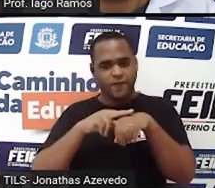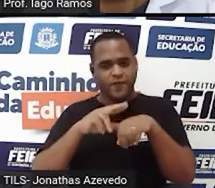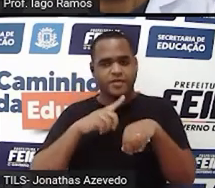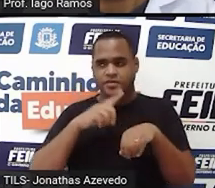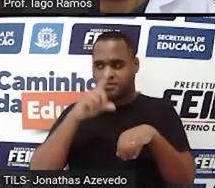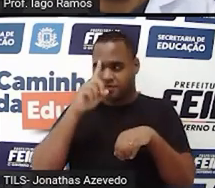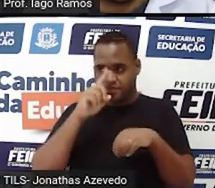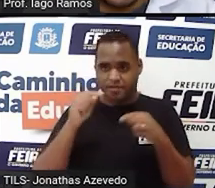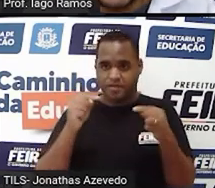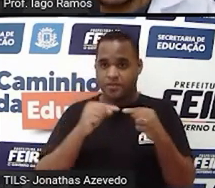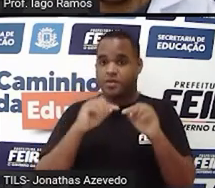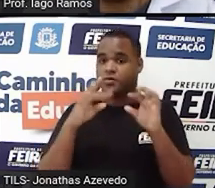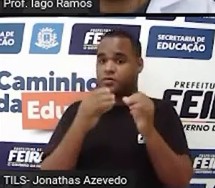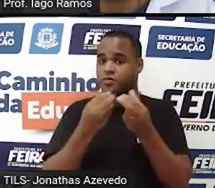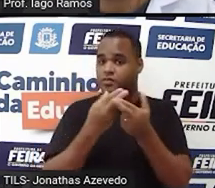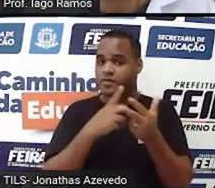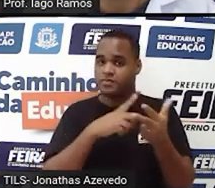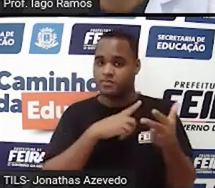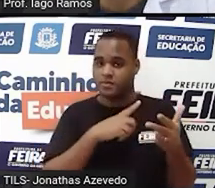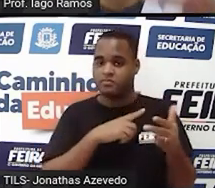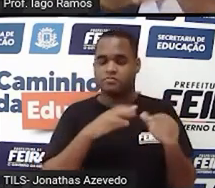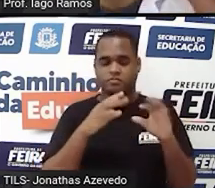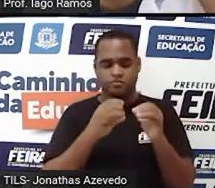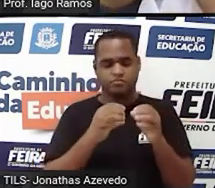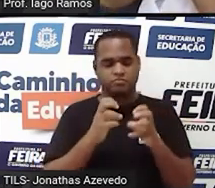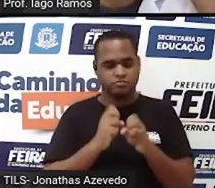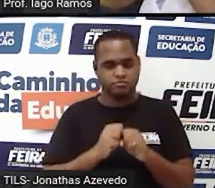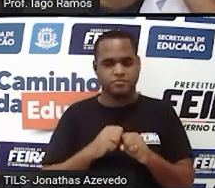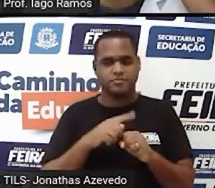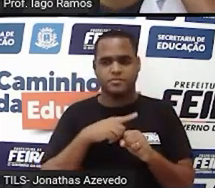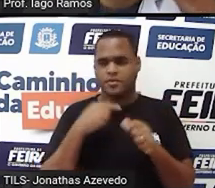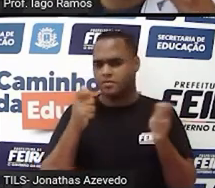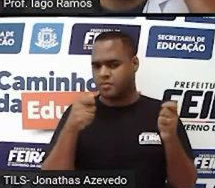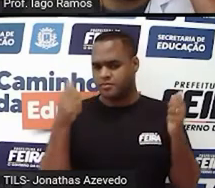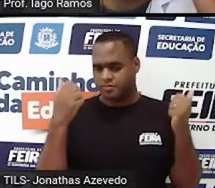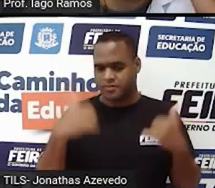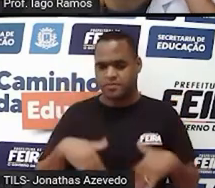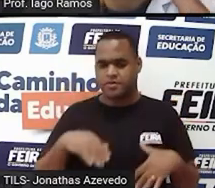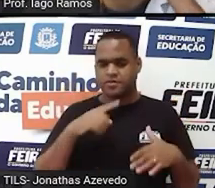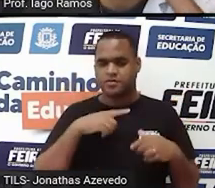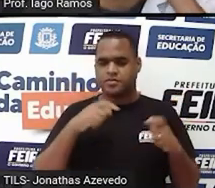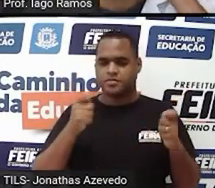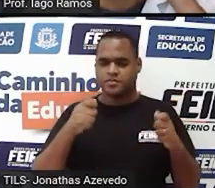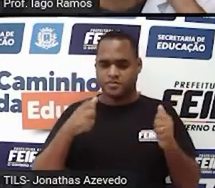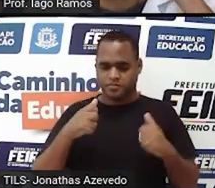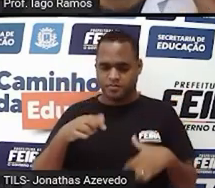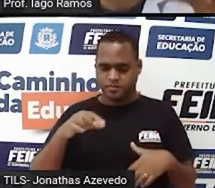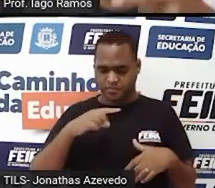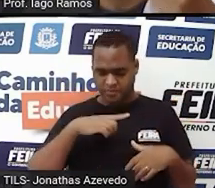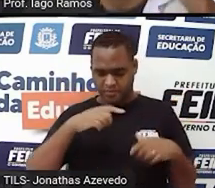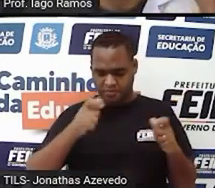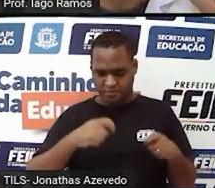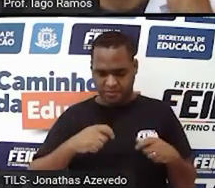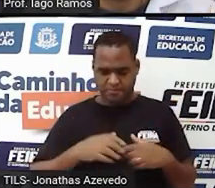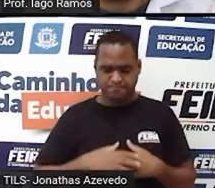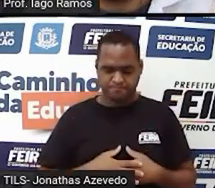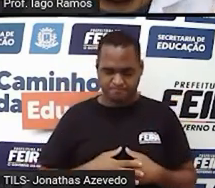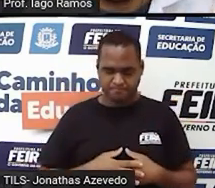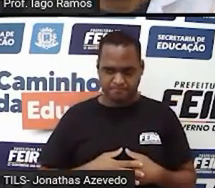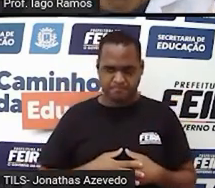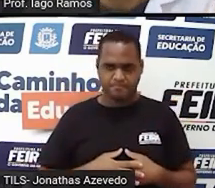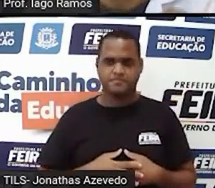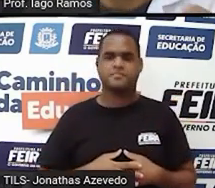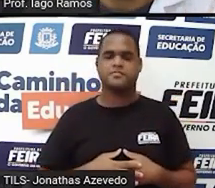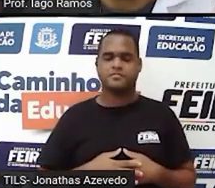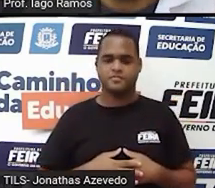verde é retângulo as outras que estão escondidas retângulo Mas é você pode falar assim professor isso aí é quadrado mas o quadrado